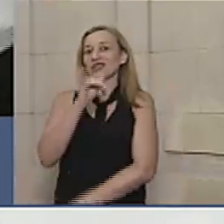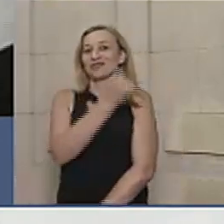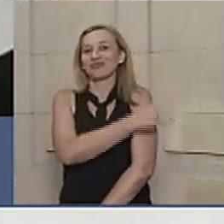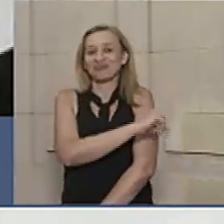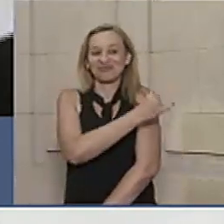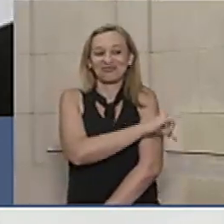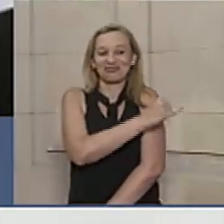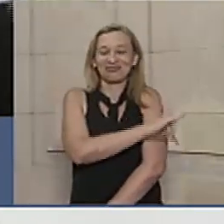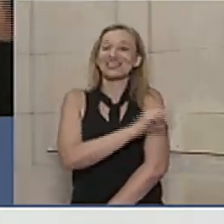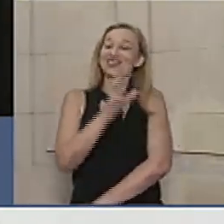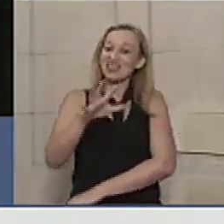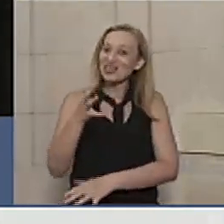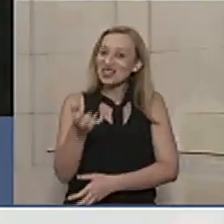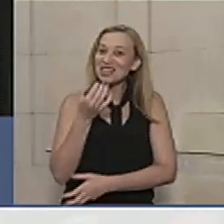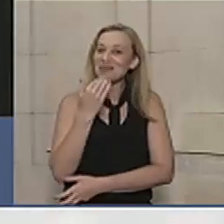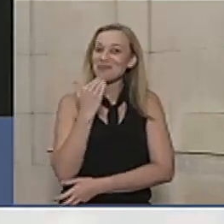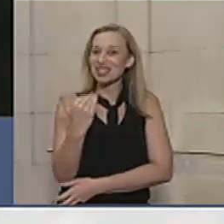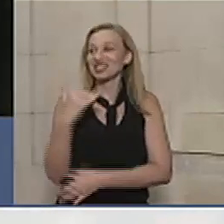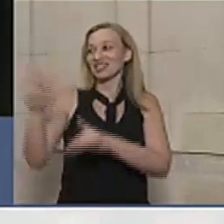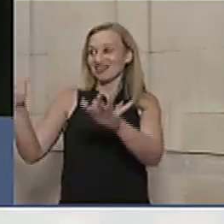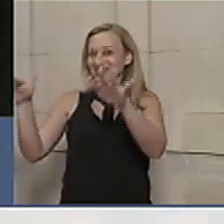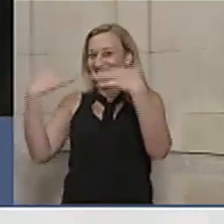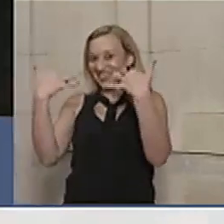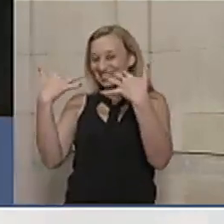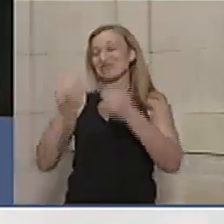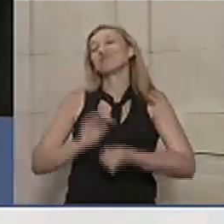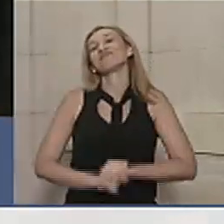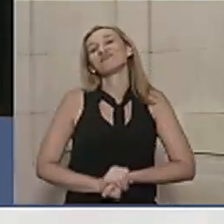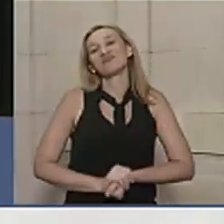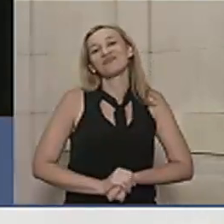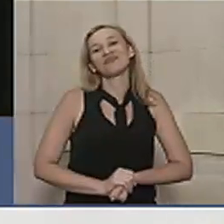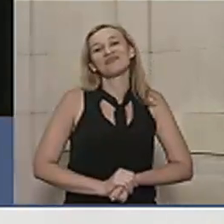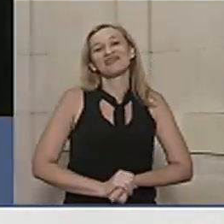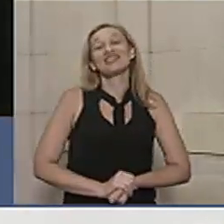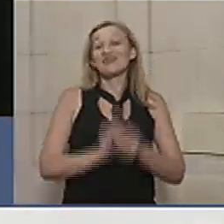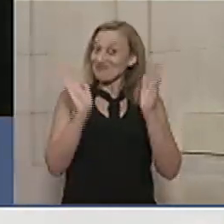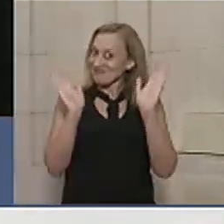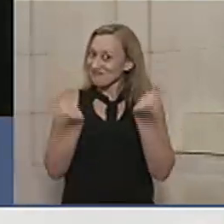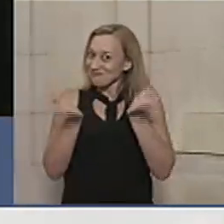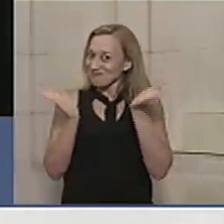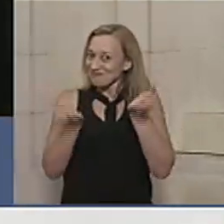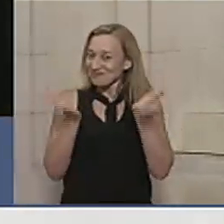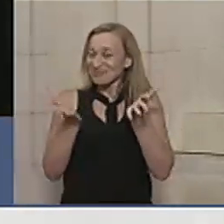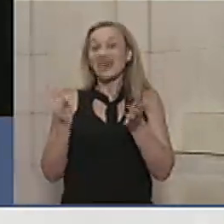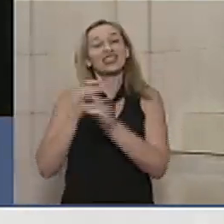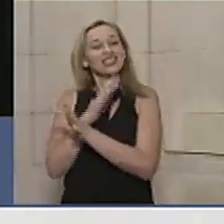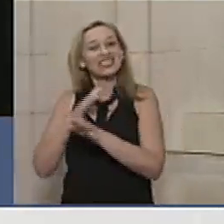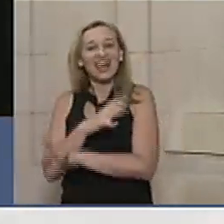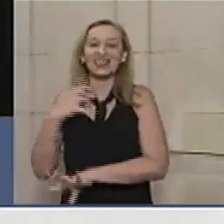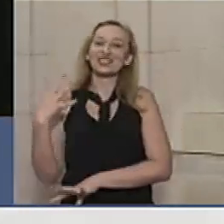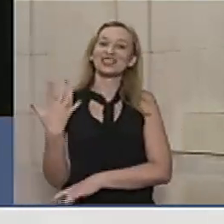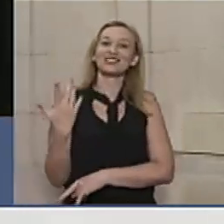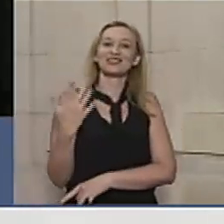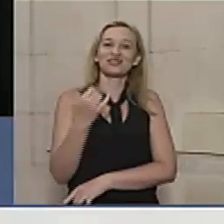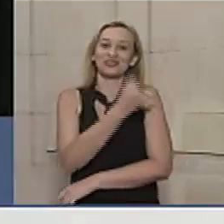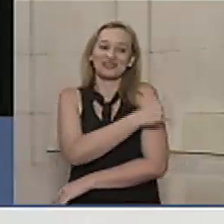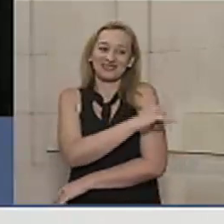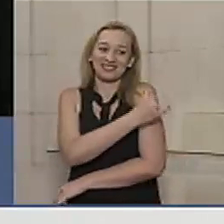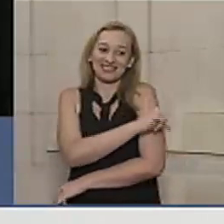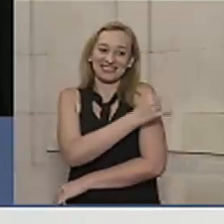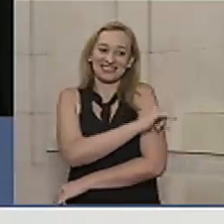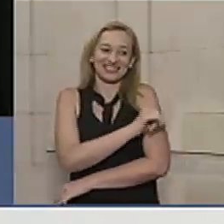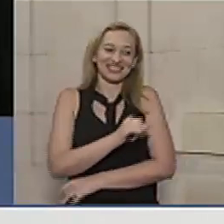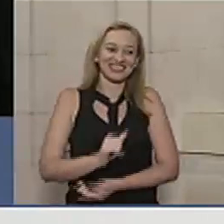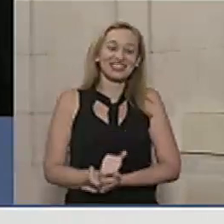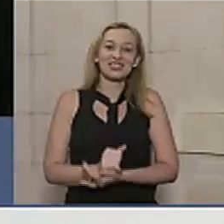pedir um pouquinho de atenção dos nossos companheiros para dizer que hoje a cidade do Rio de Janeiro